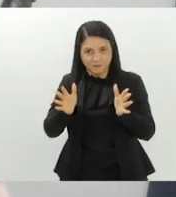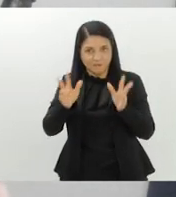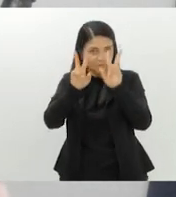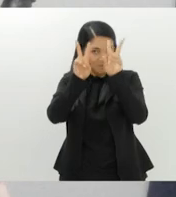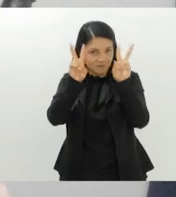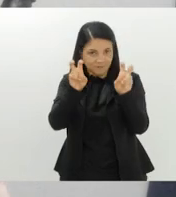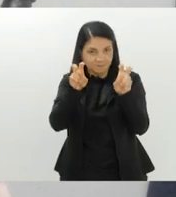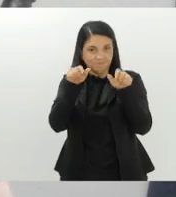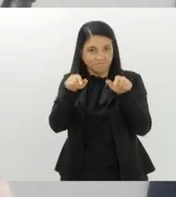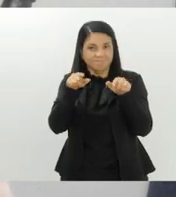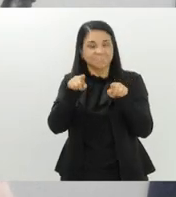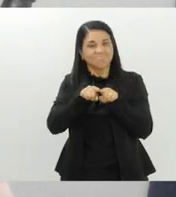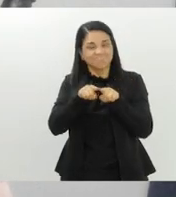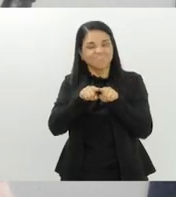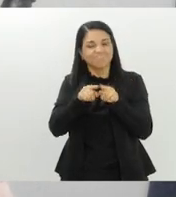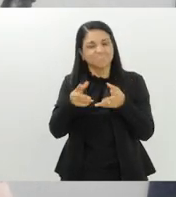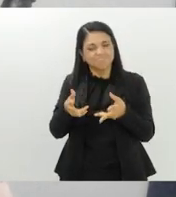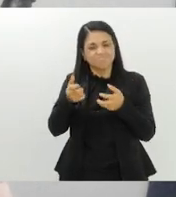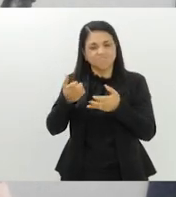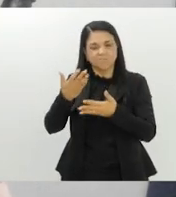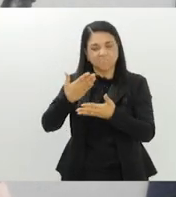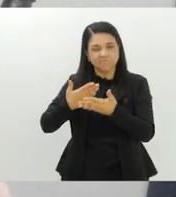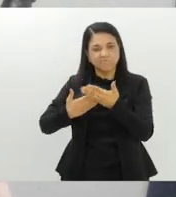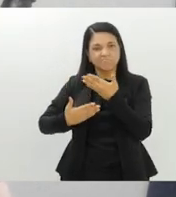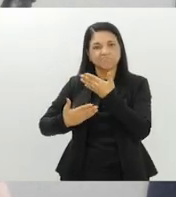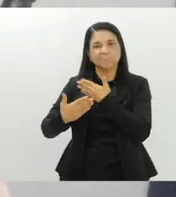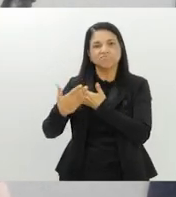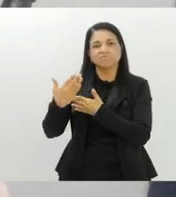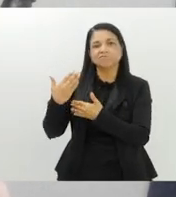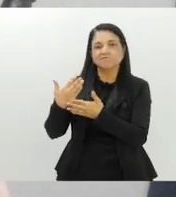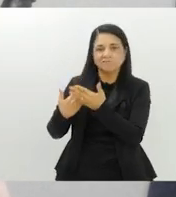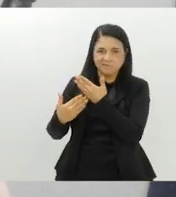muitas vezes vemos retrocessos, sabe, deputado?